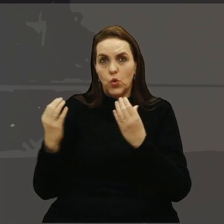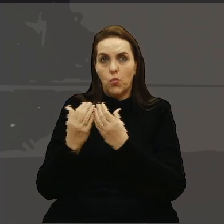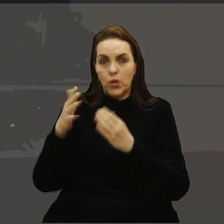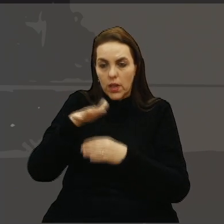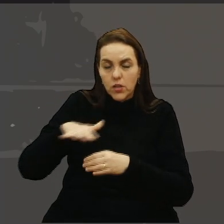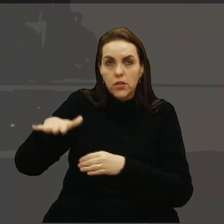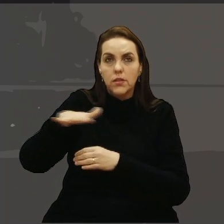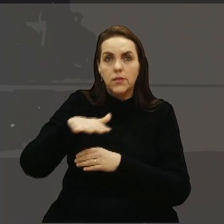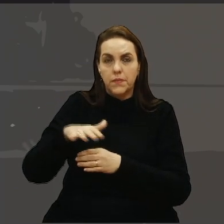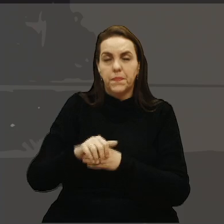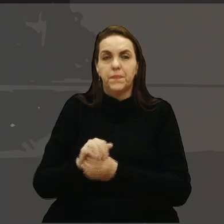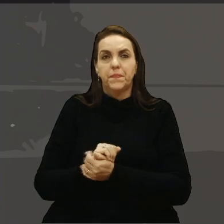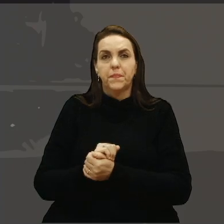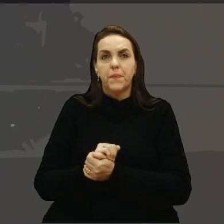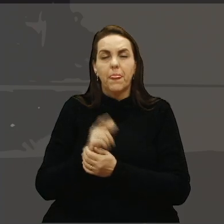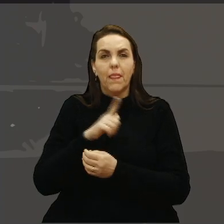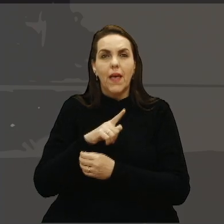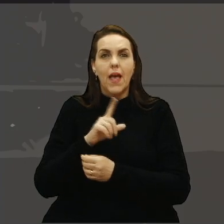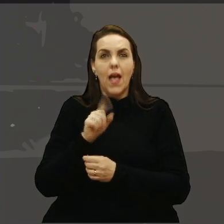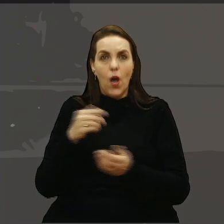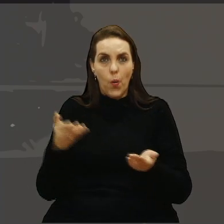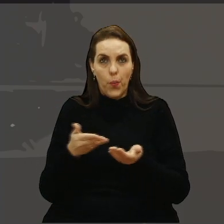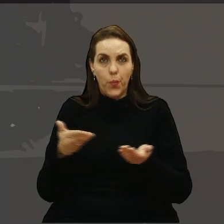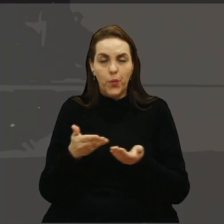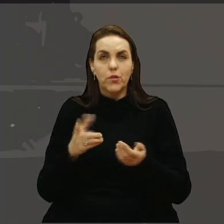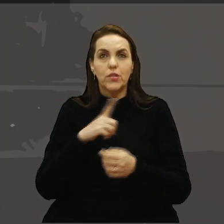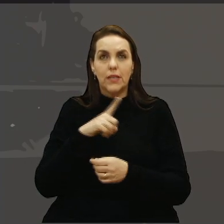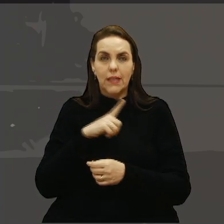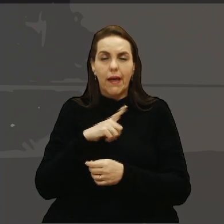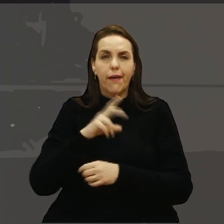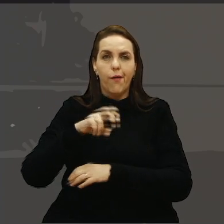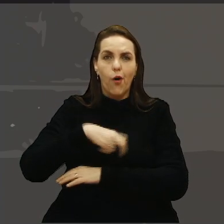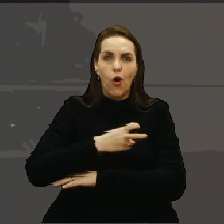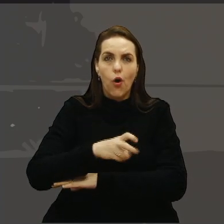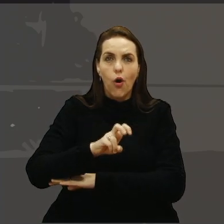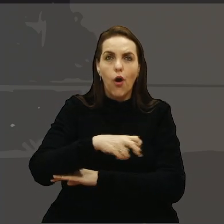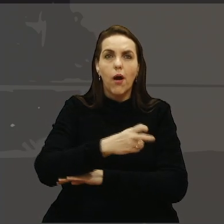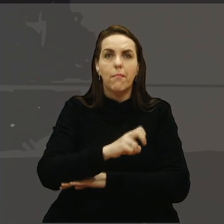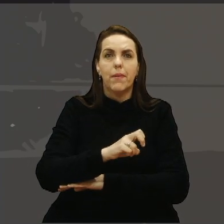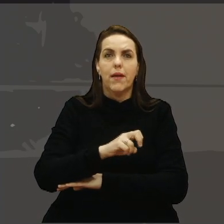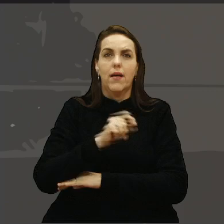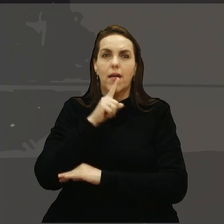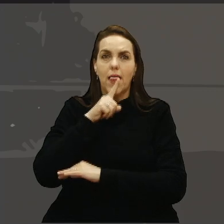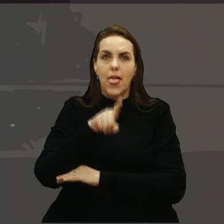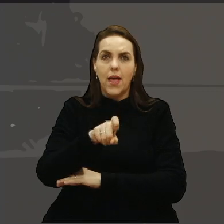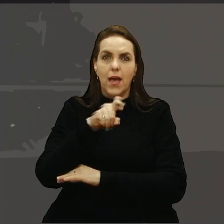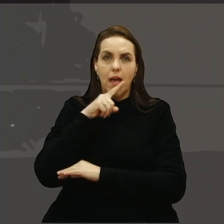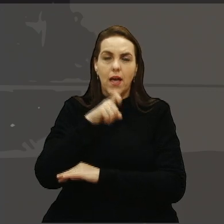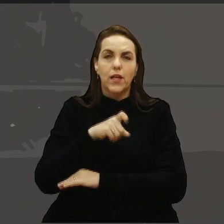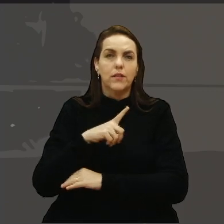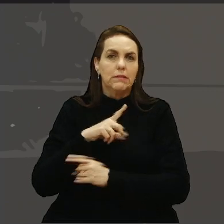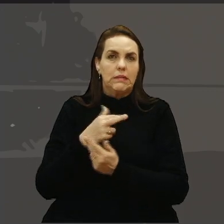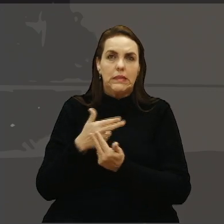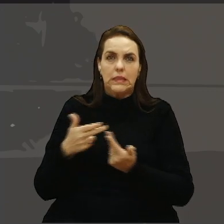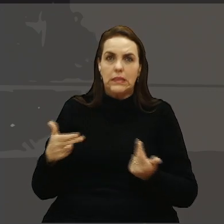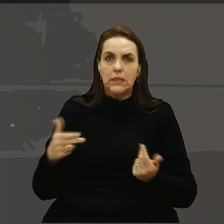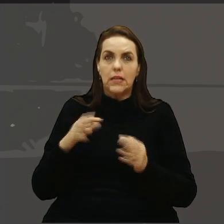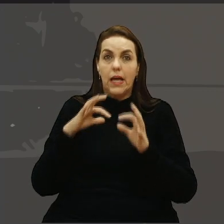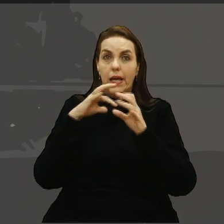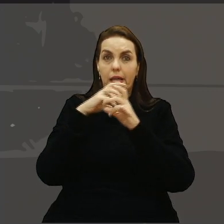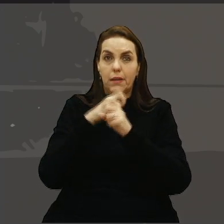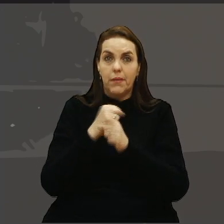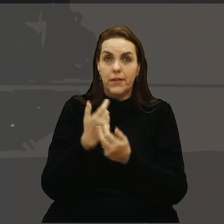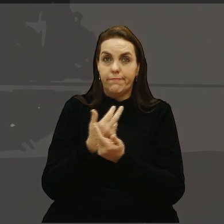caxiense. E esse espaço hoje tem cobras, lagartos, enfim, várias